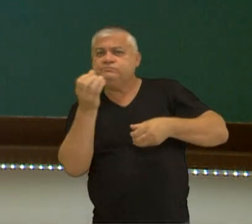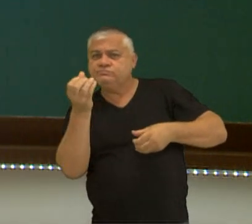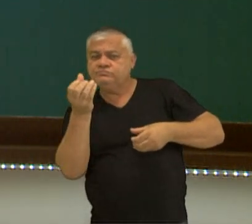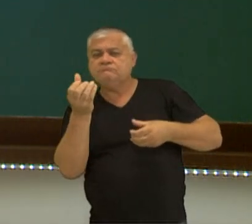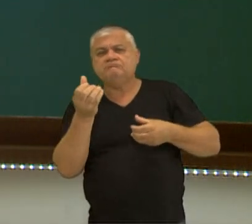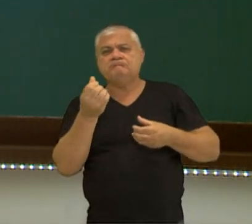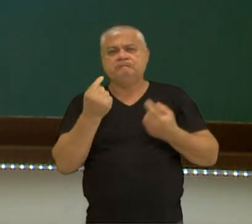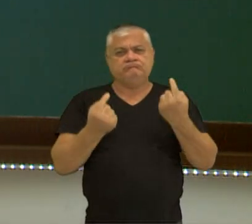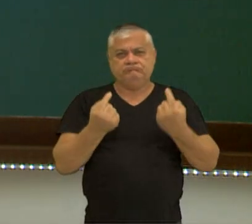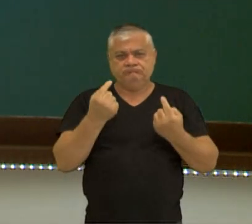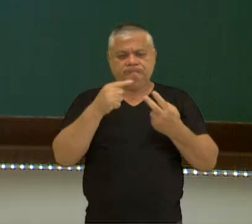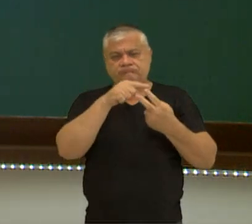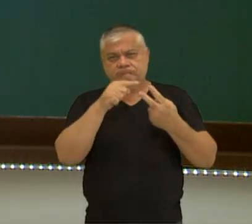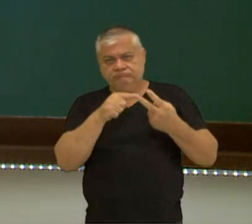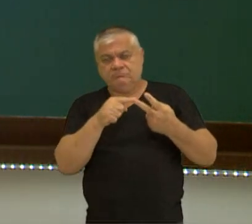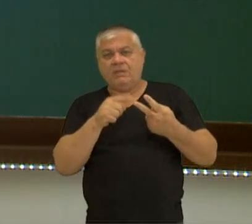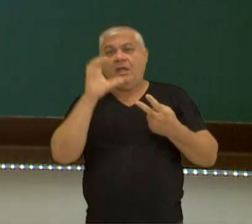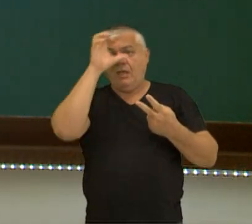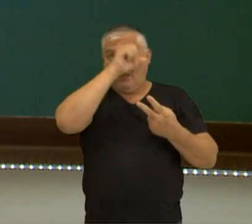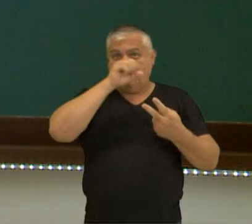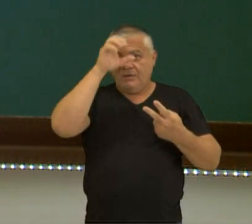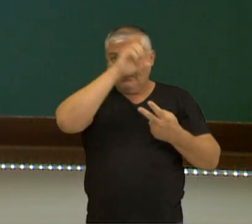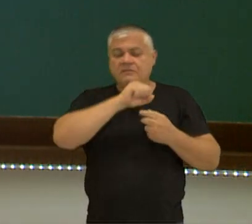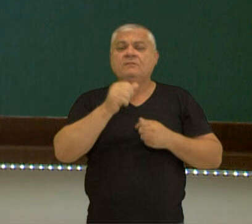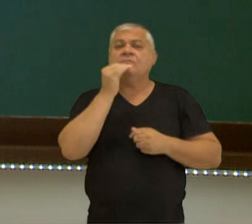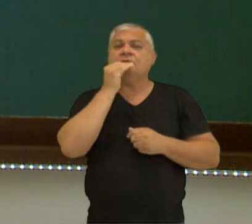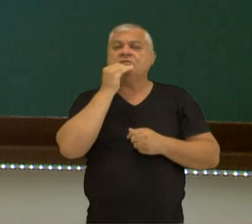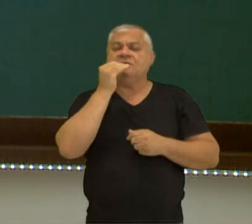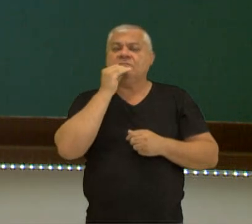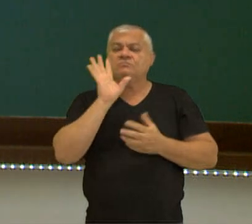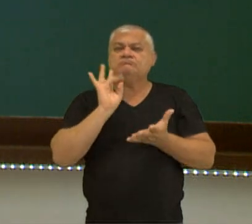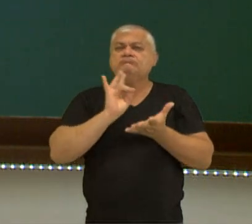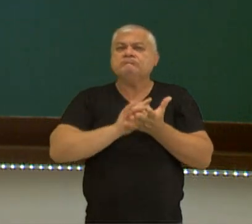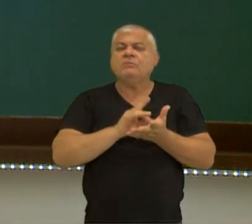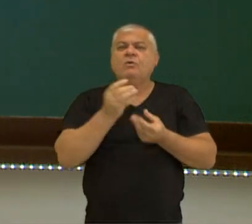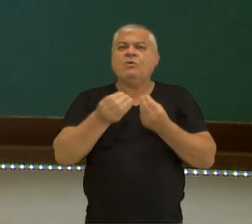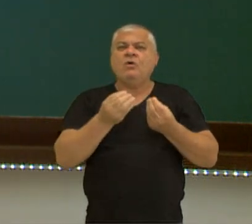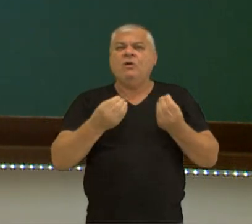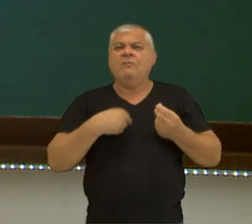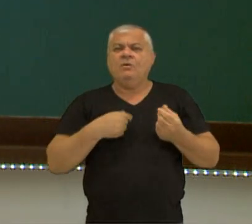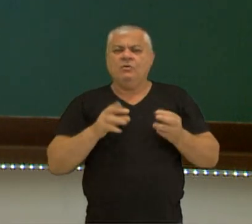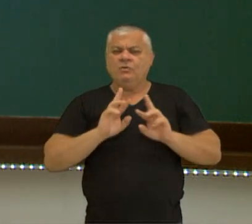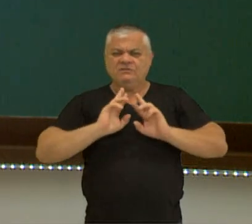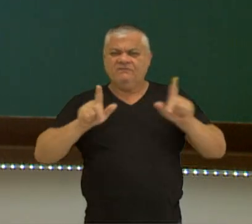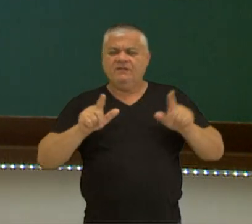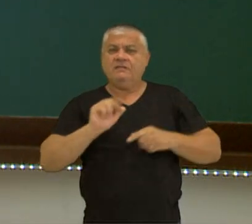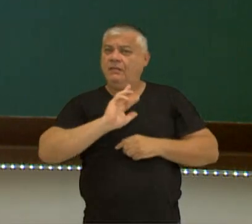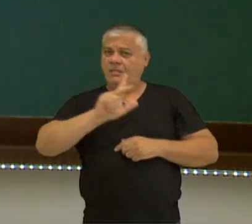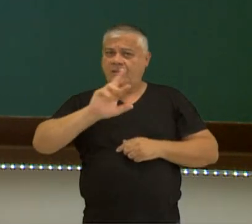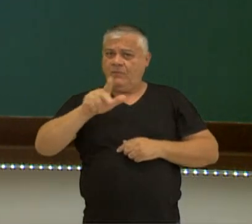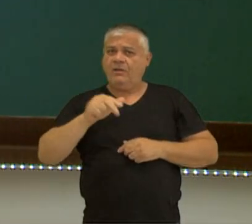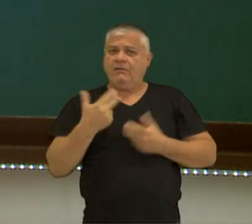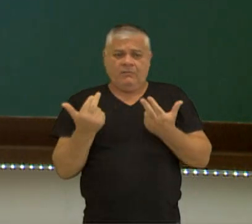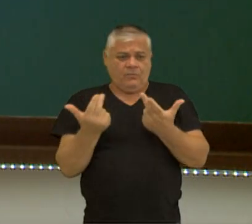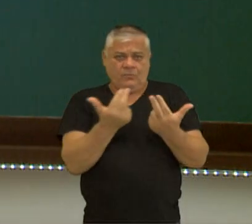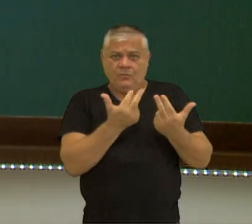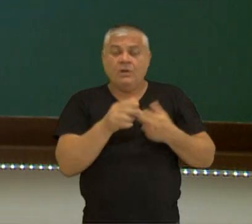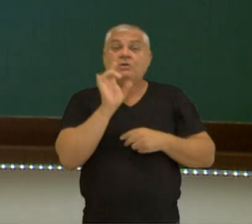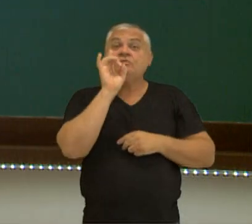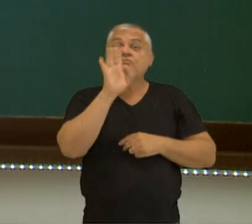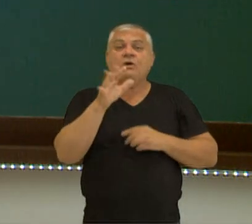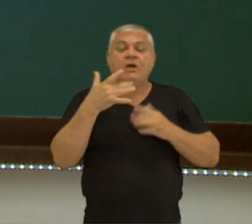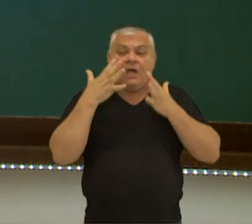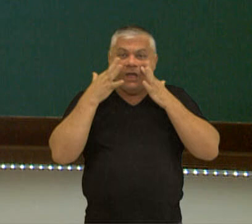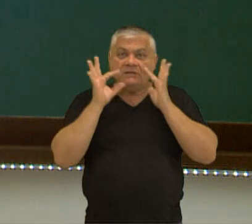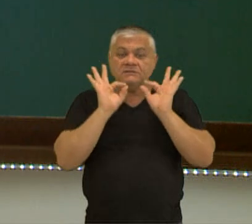cilindro oblíquo. Vimos que na maneira real não há muita mudança na fórmula, só